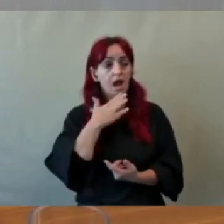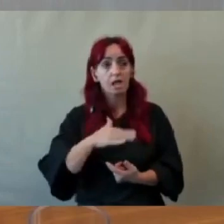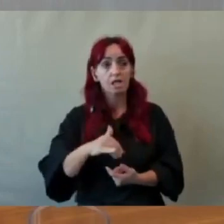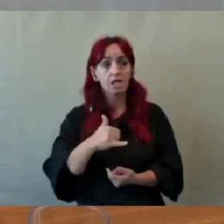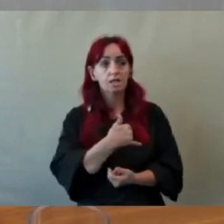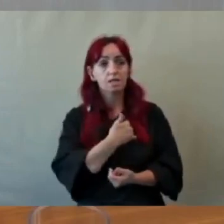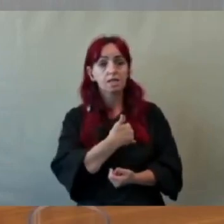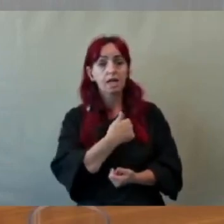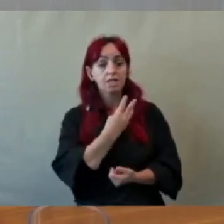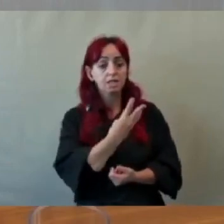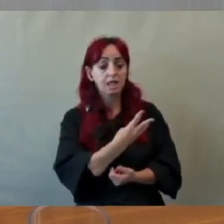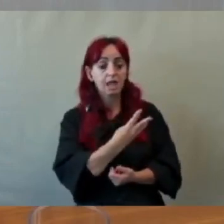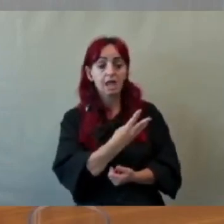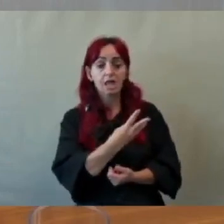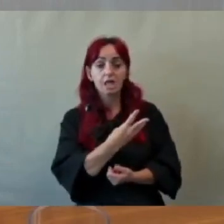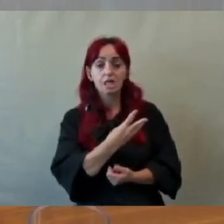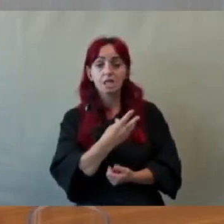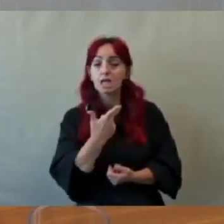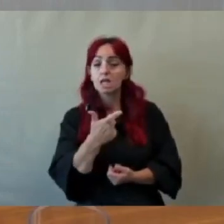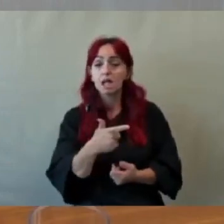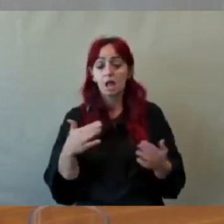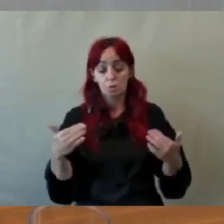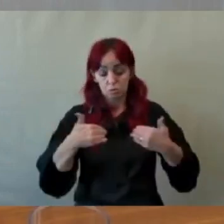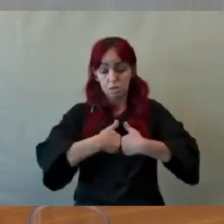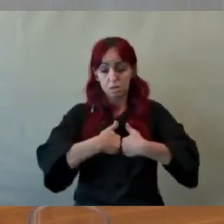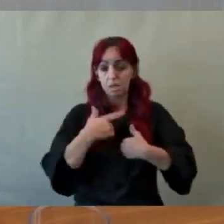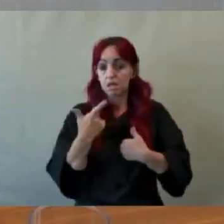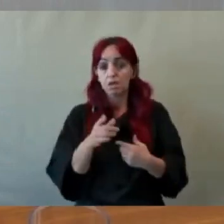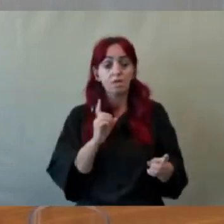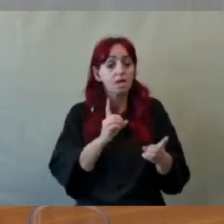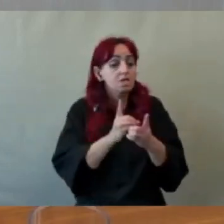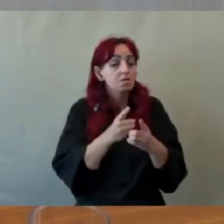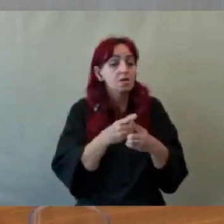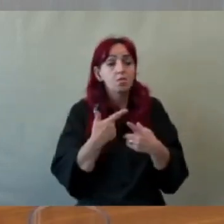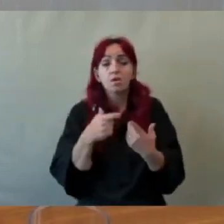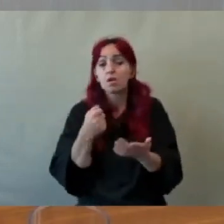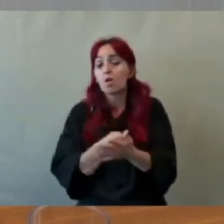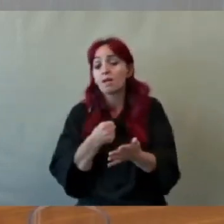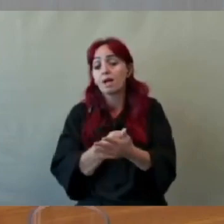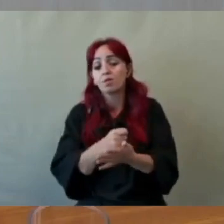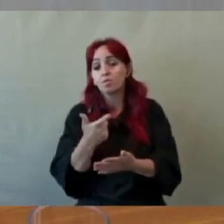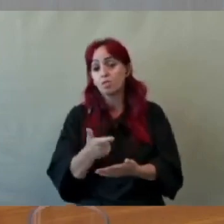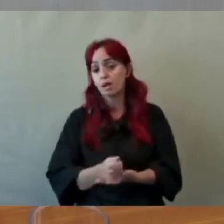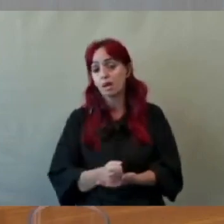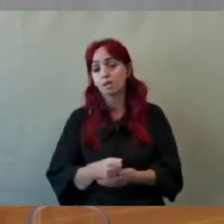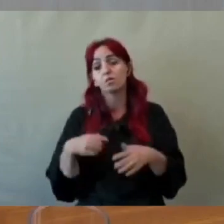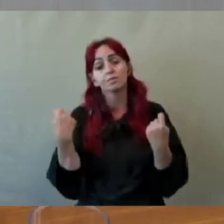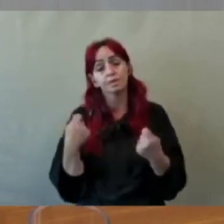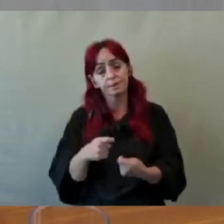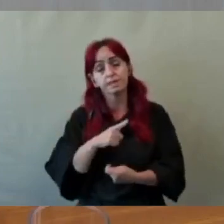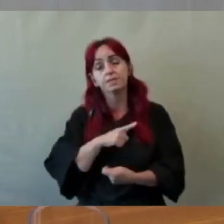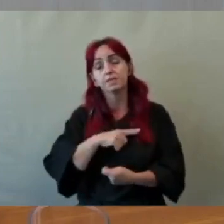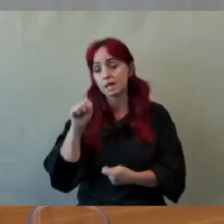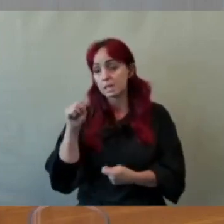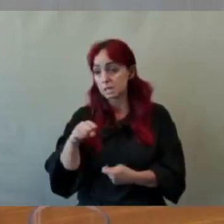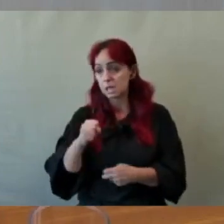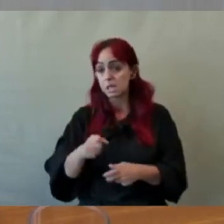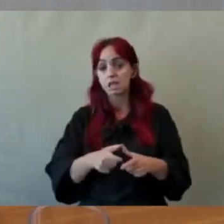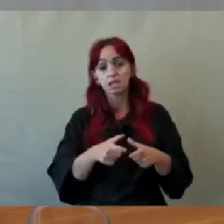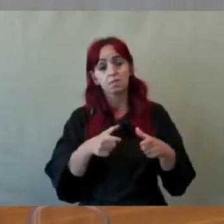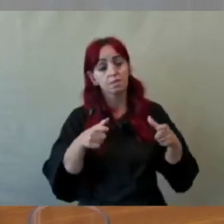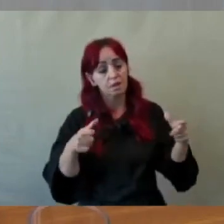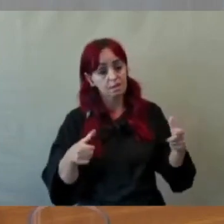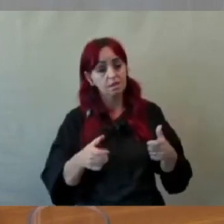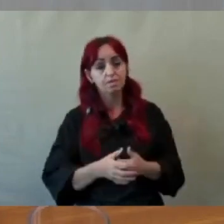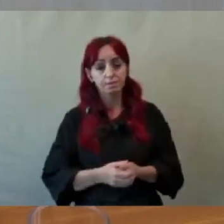autista não tem atendimento ao AEE porque não é obrigatório. Então, a gente precisa ter, sim, essa ampliação.